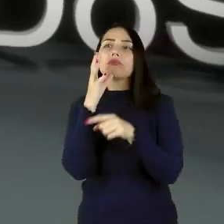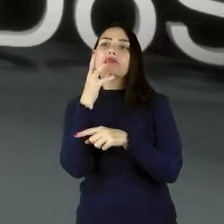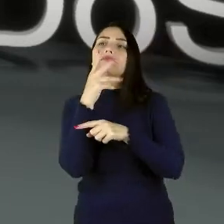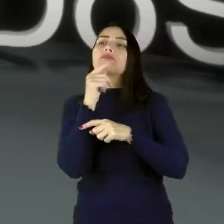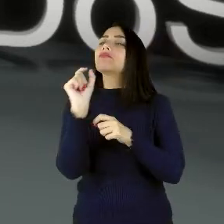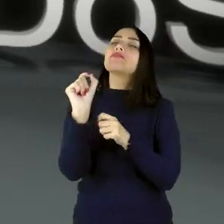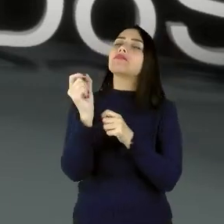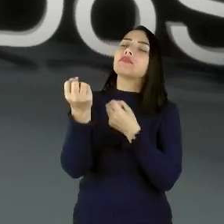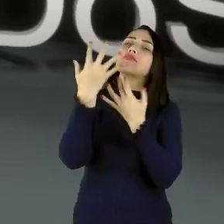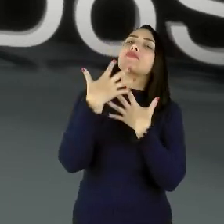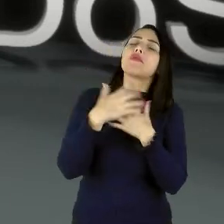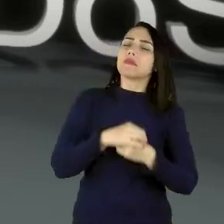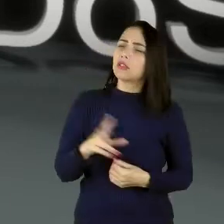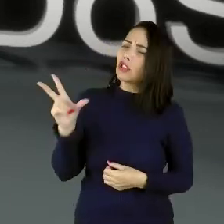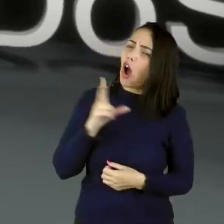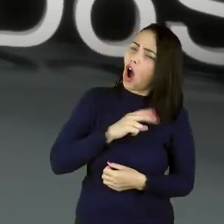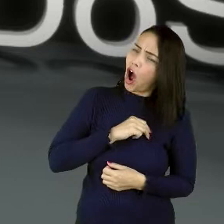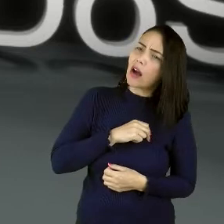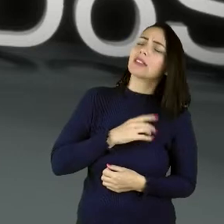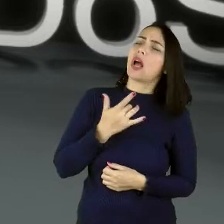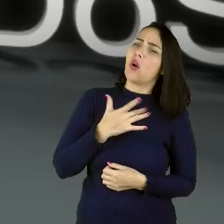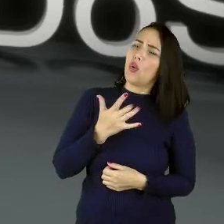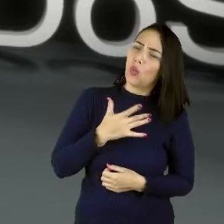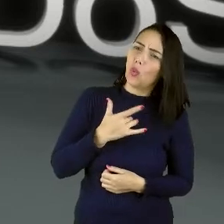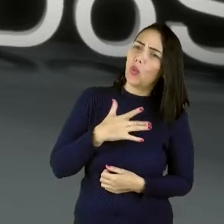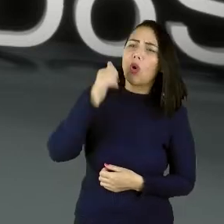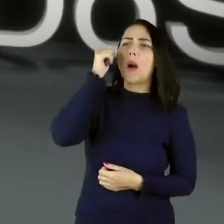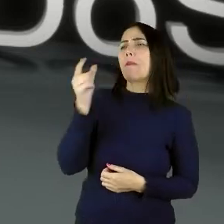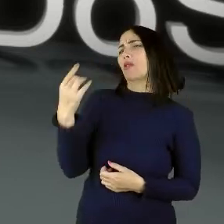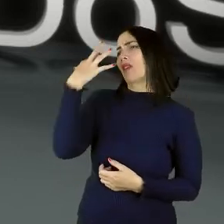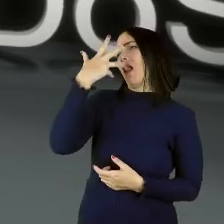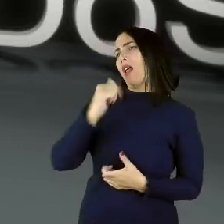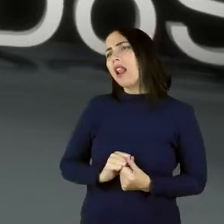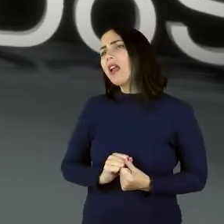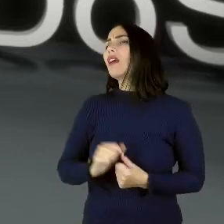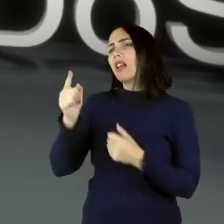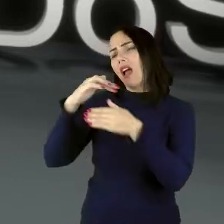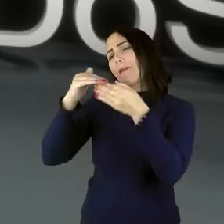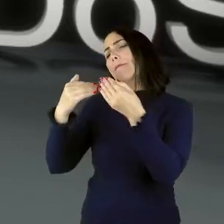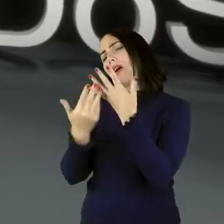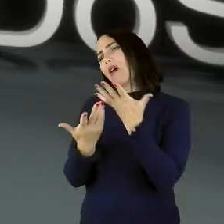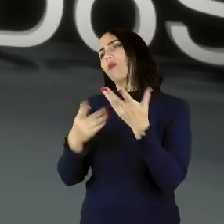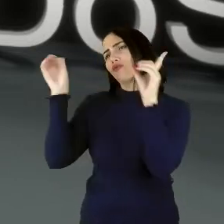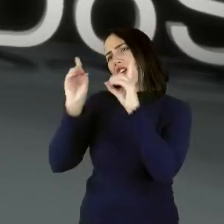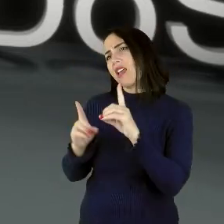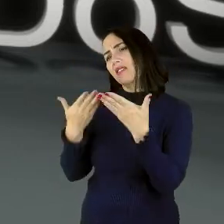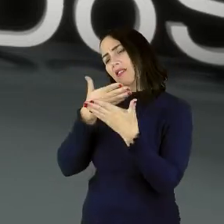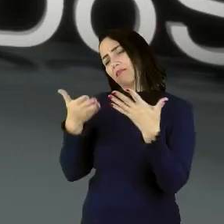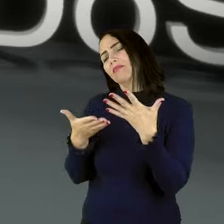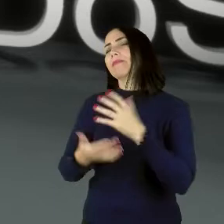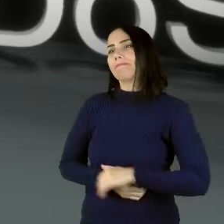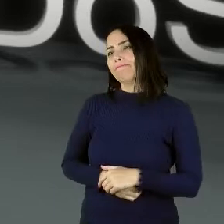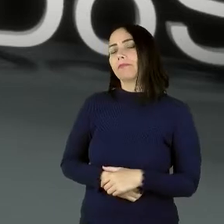assunto. Disse assim: "Nossa, minha filha, que pena, uma moça tão bonita como você, com esses dedinhos